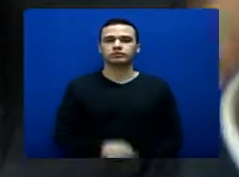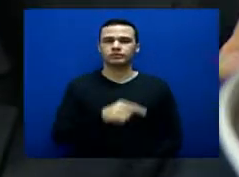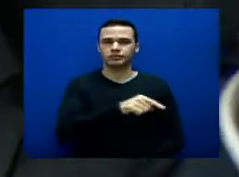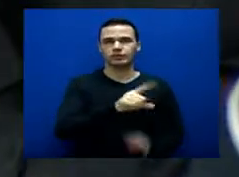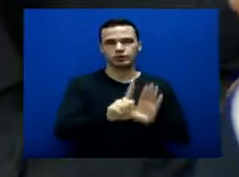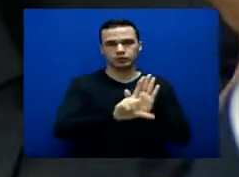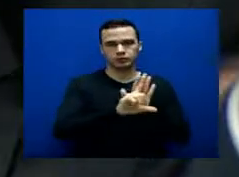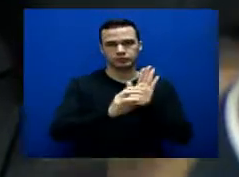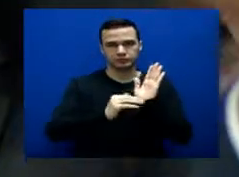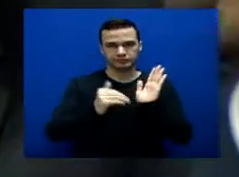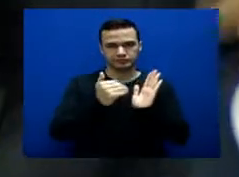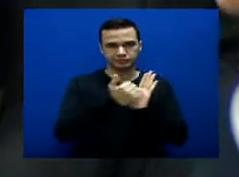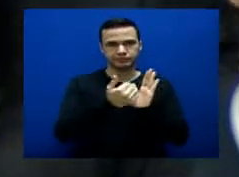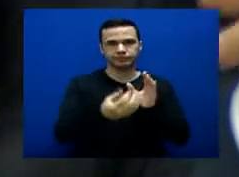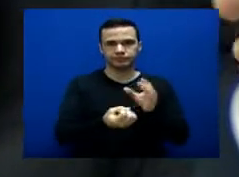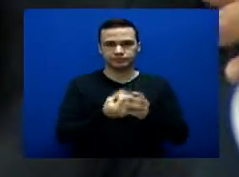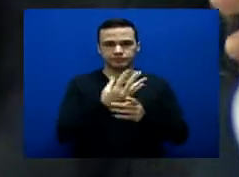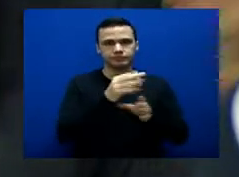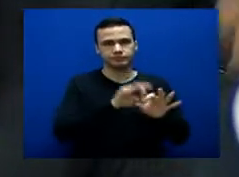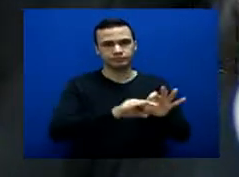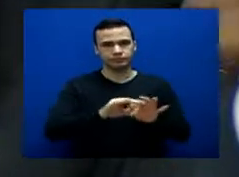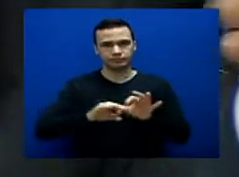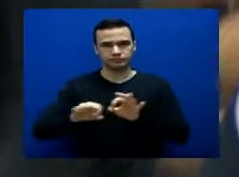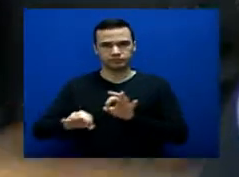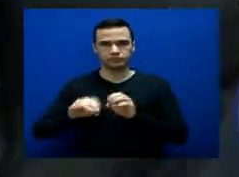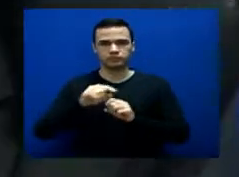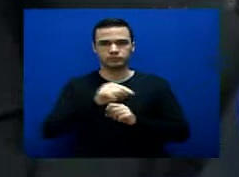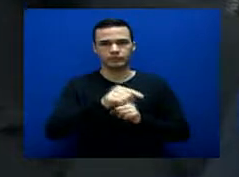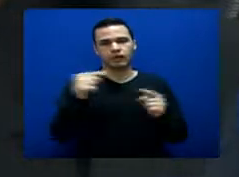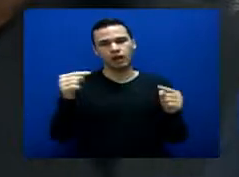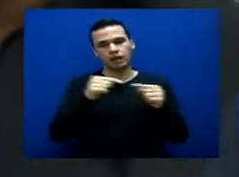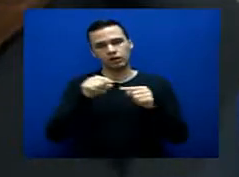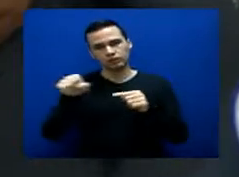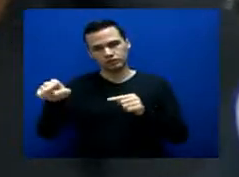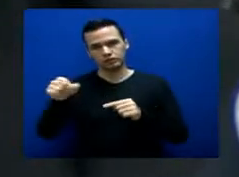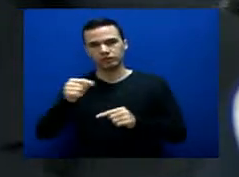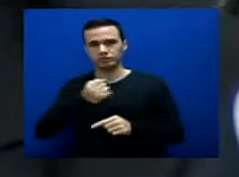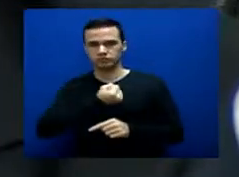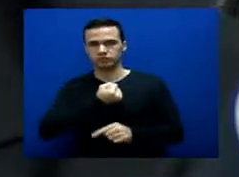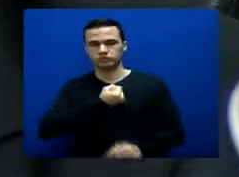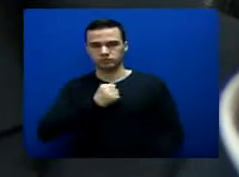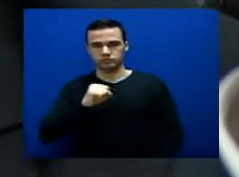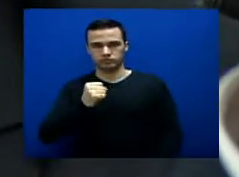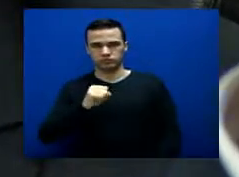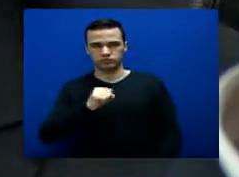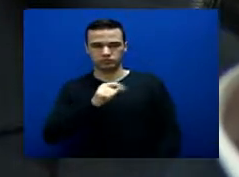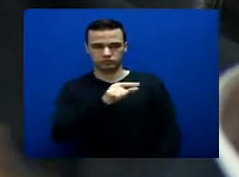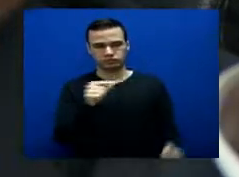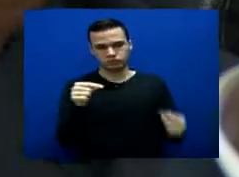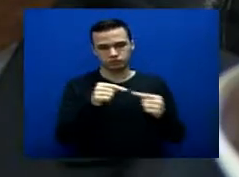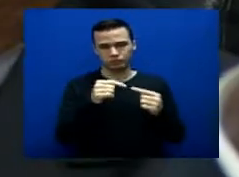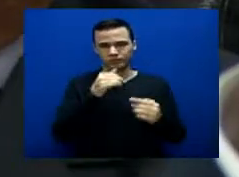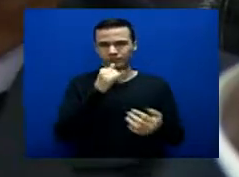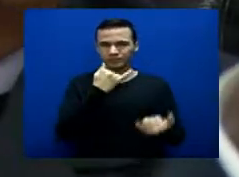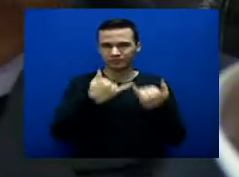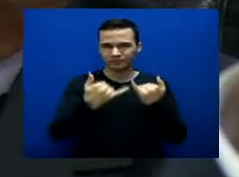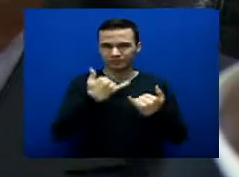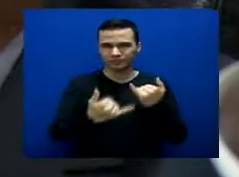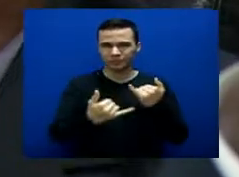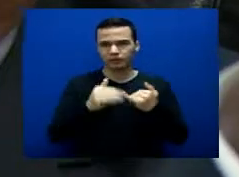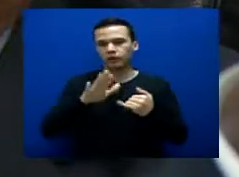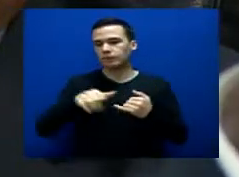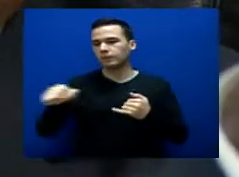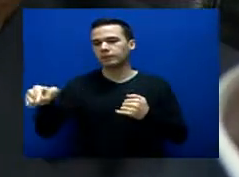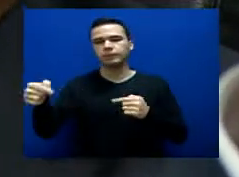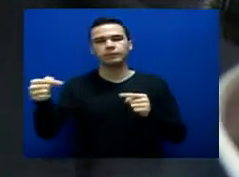emenda que fiz, ainda que parecida com a do artigo 8º, lá ele não